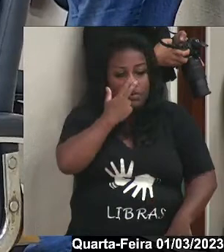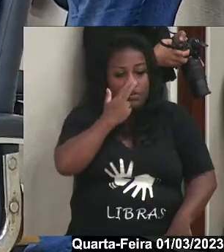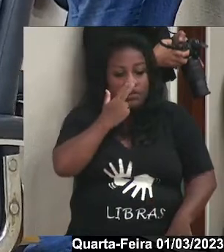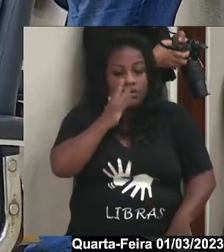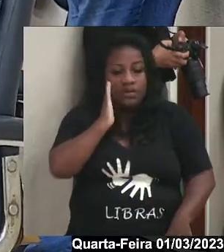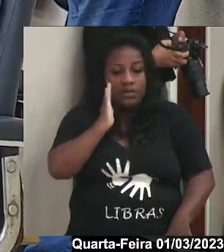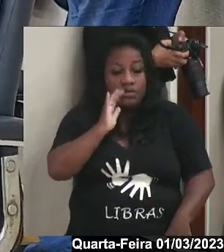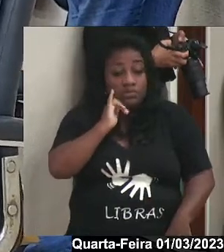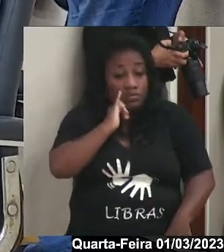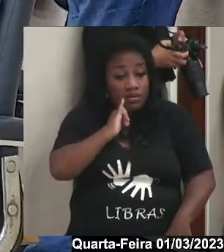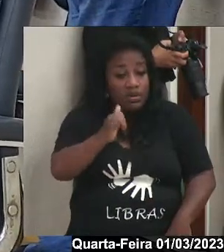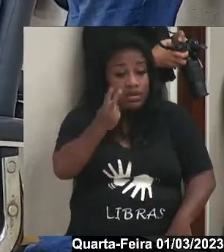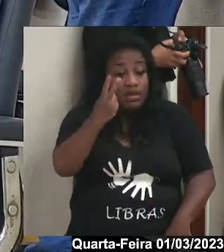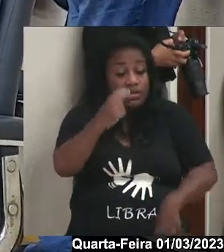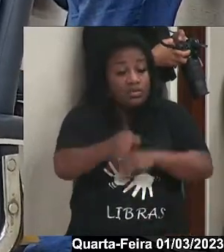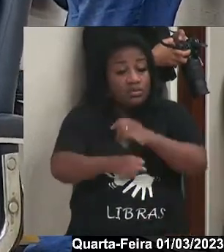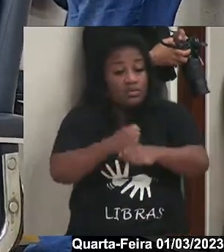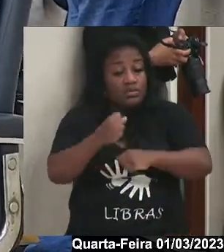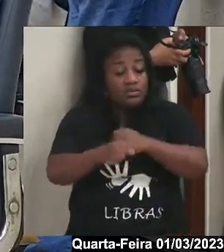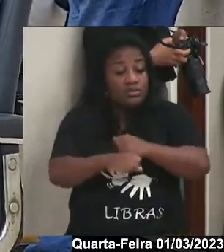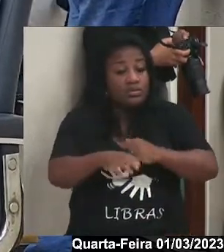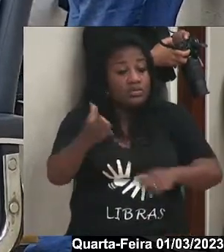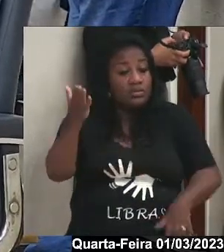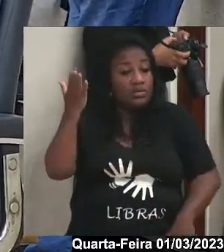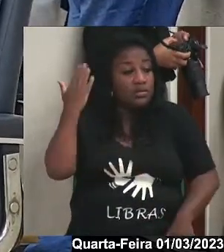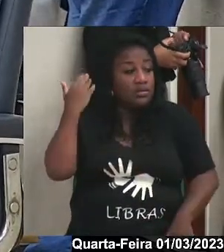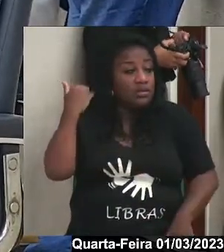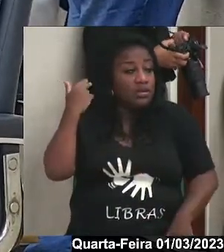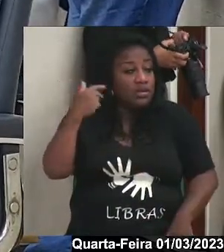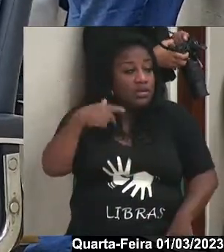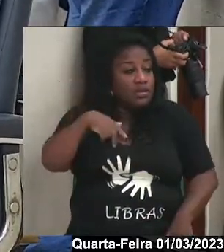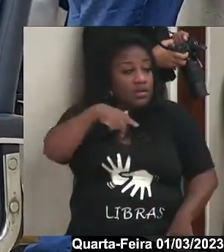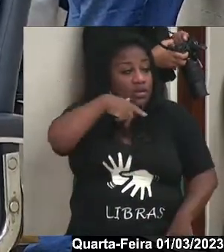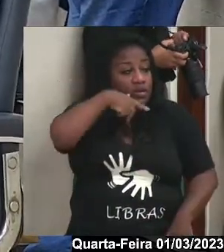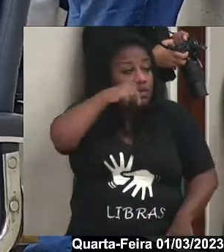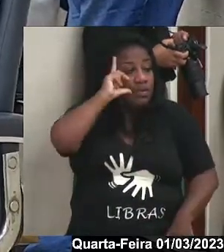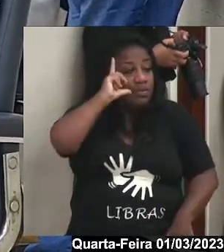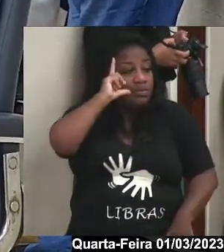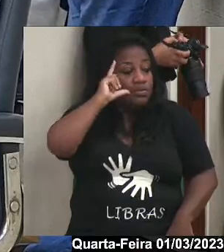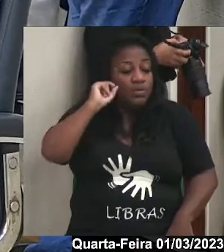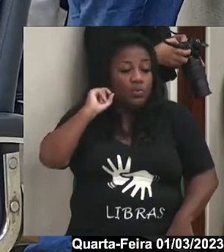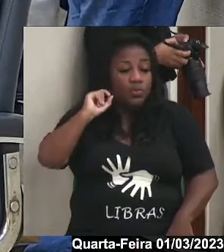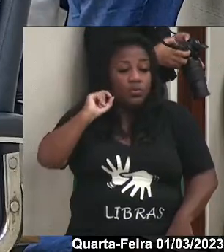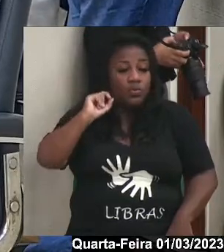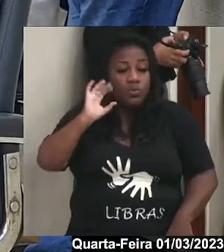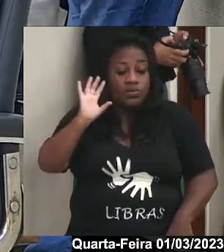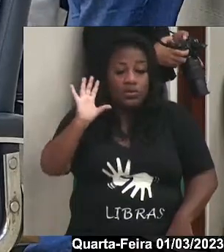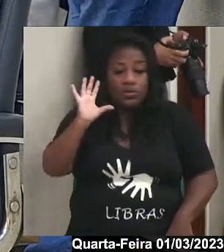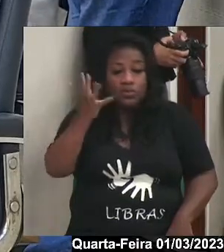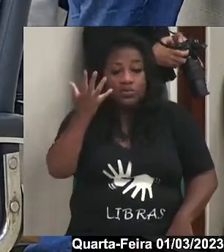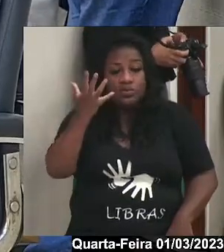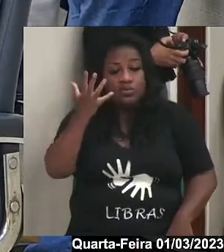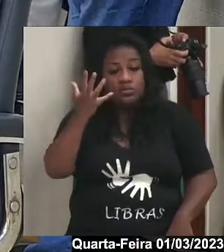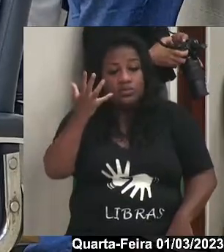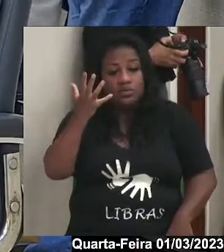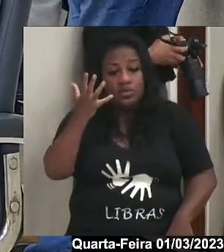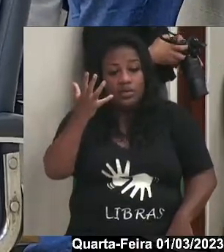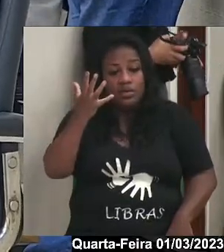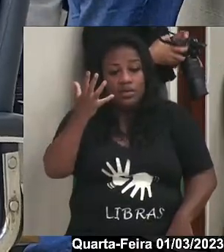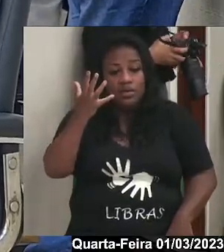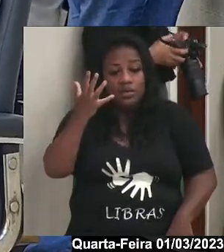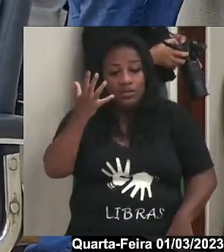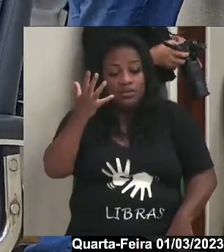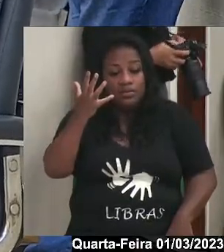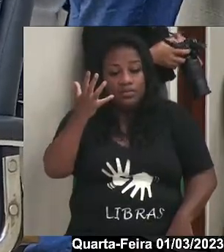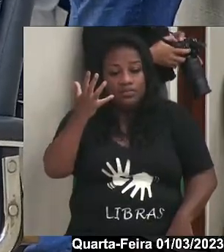Eu falei isso há 2 anos atrás. E o que a gente viu ontem é uma tragédia para qualquer município sério. Eu